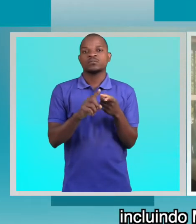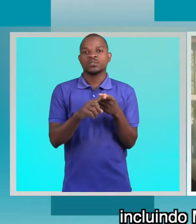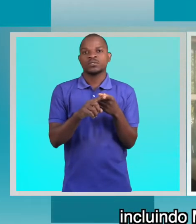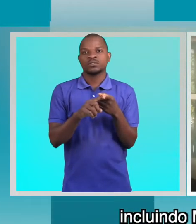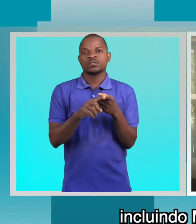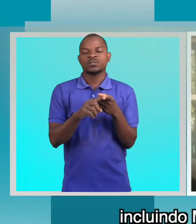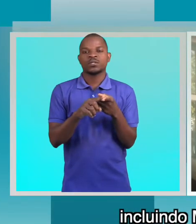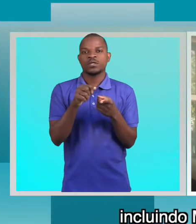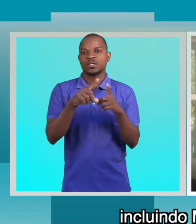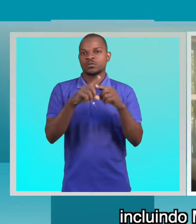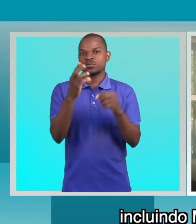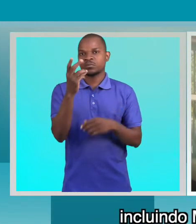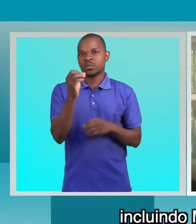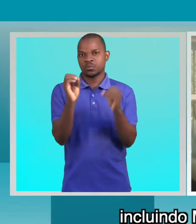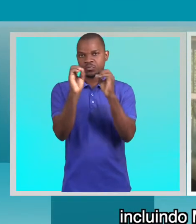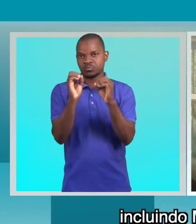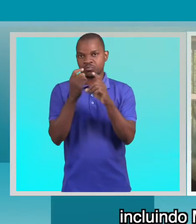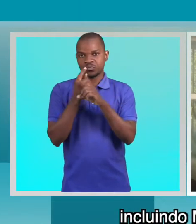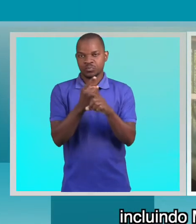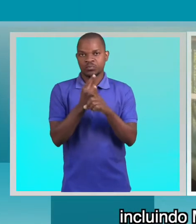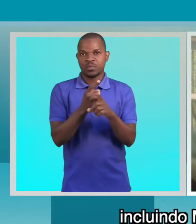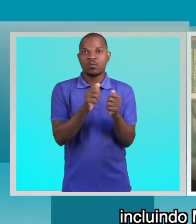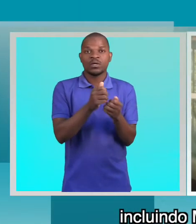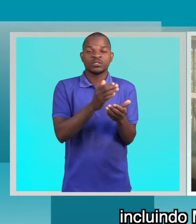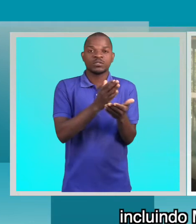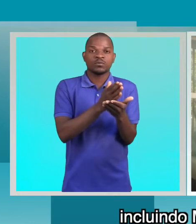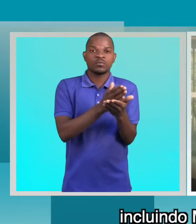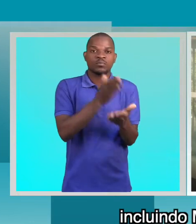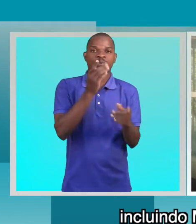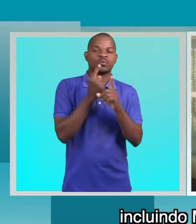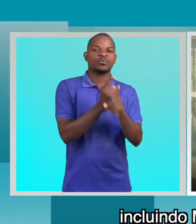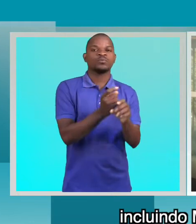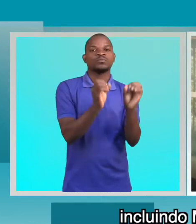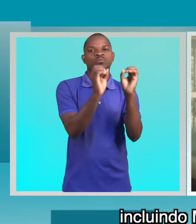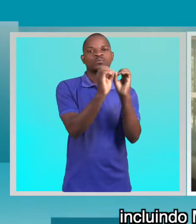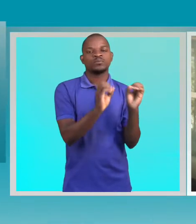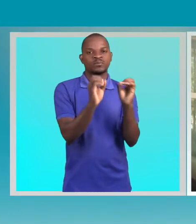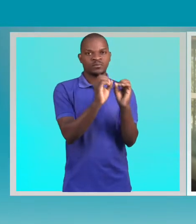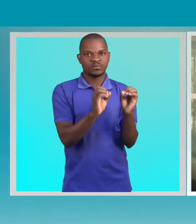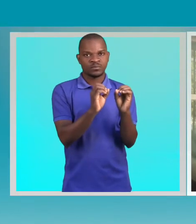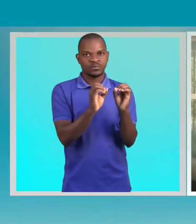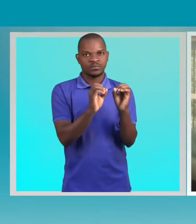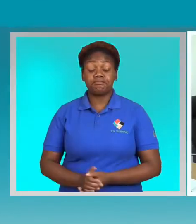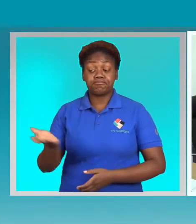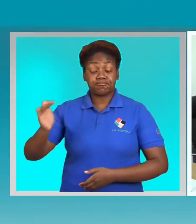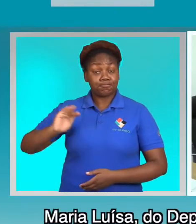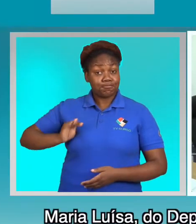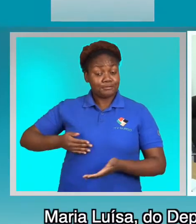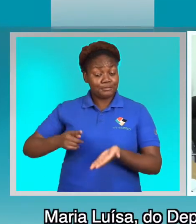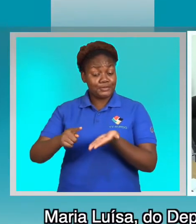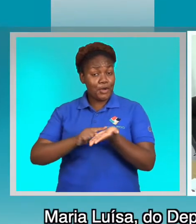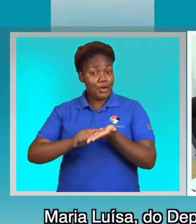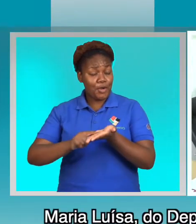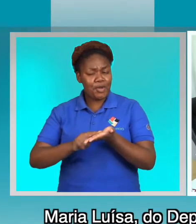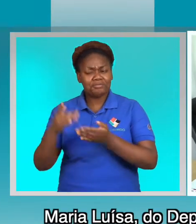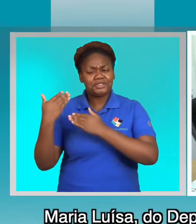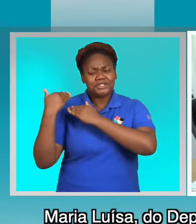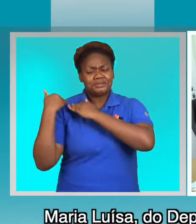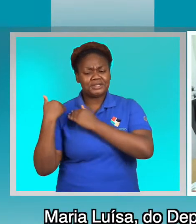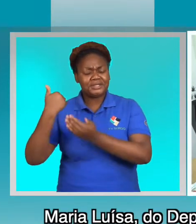matemática, ele não presta exame da administração matemática. Maria Luísa, do